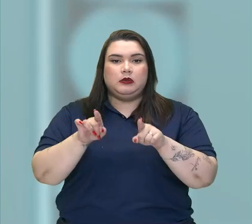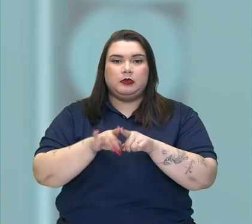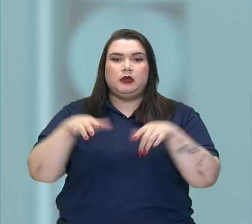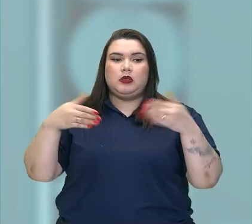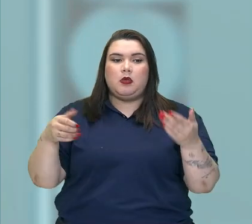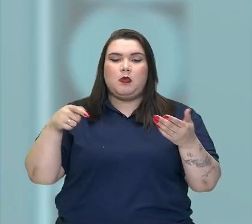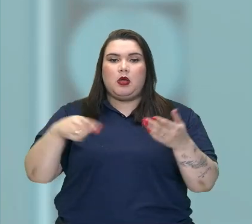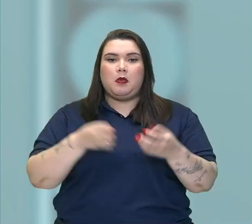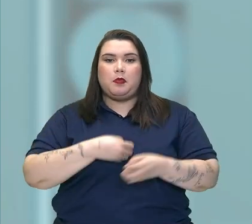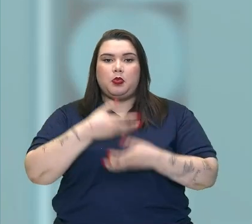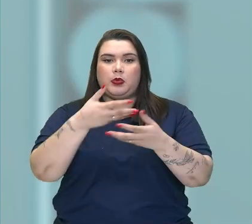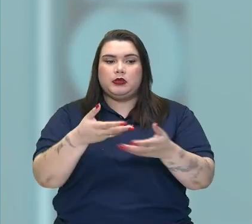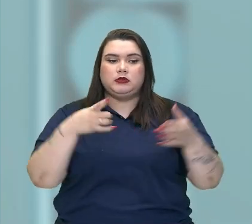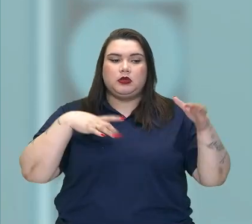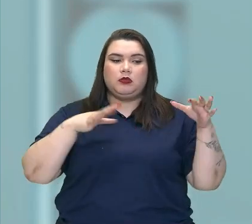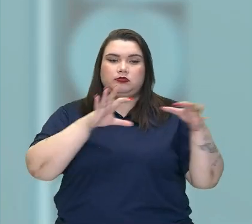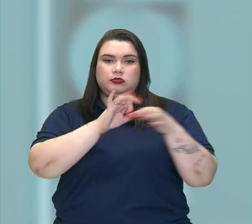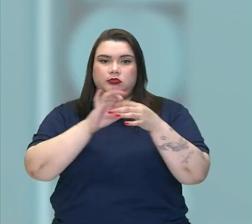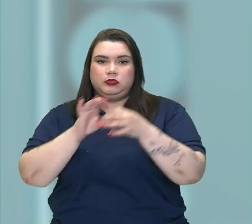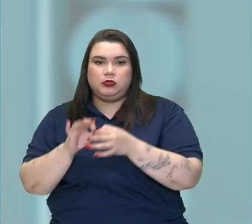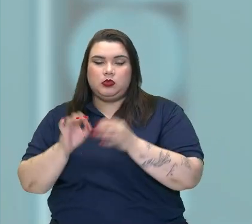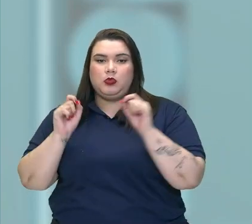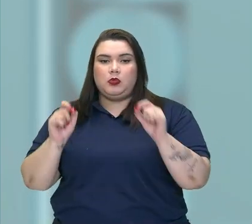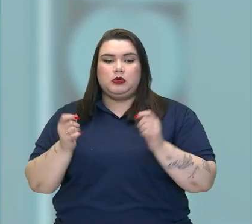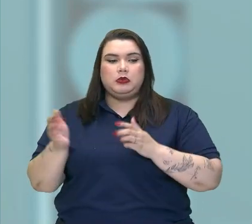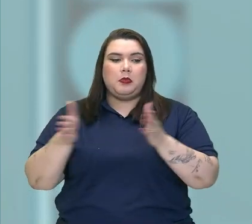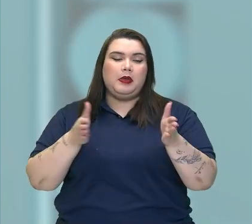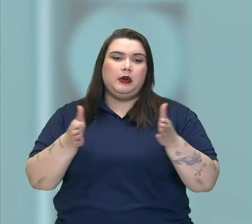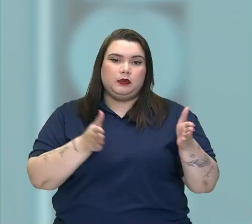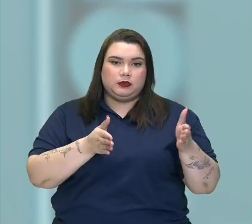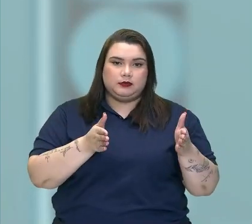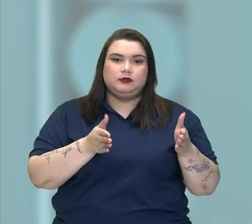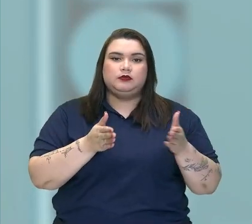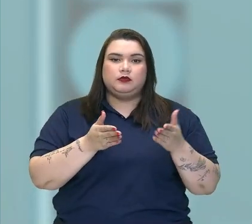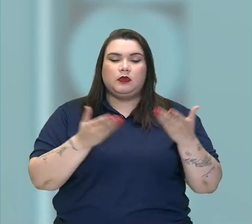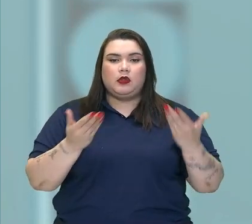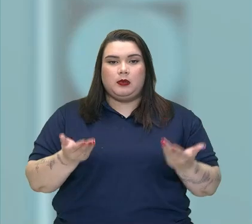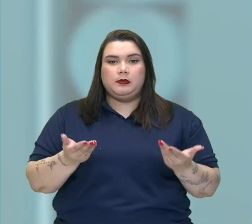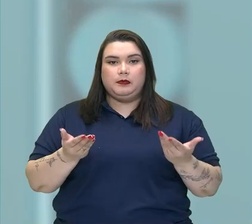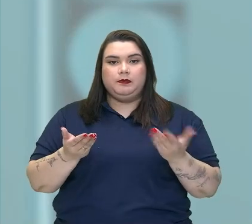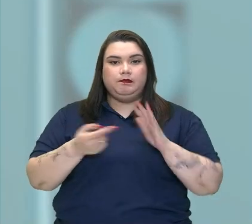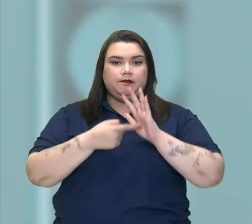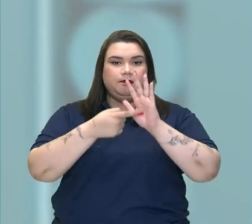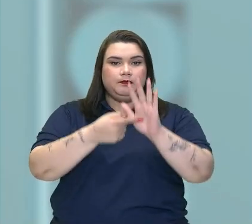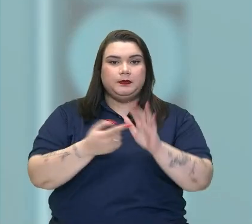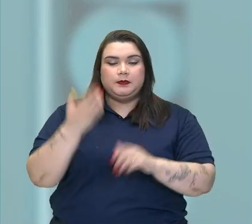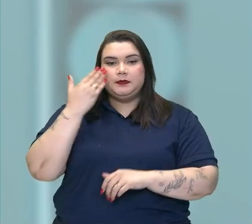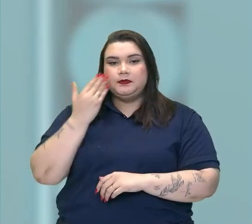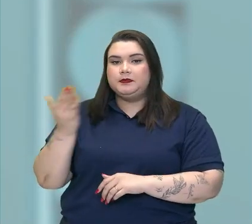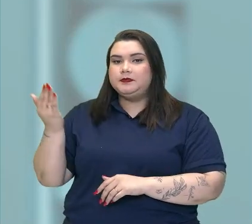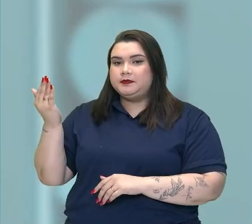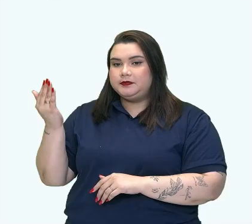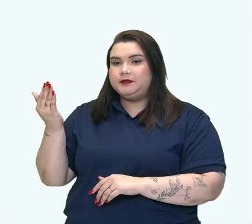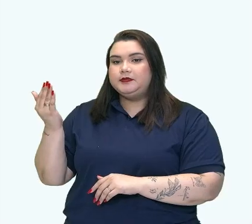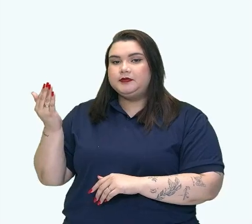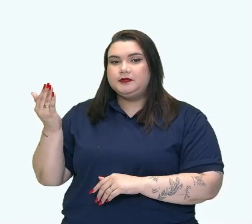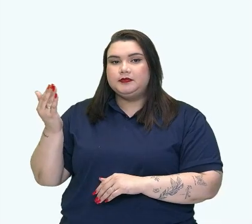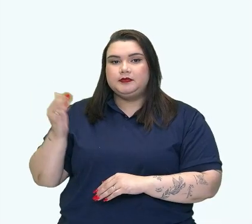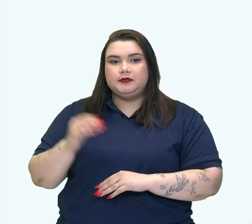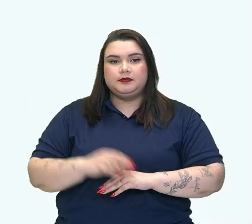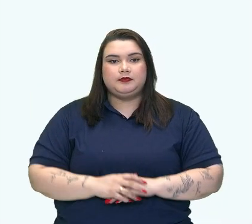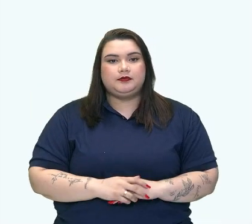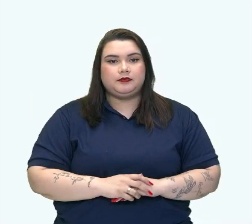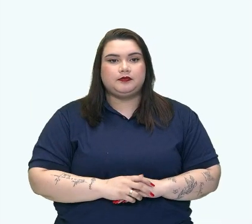parte de um elemento arquitetônico, uma obra de arquitetura. Então, bora dar uma olhadinha na poesia do